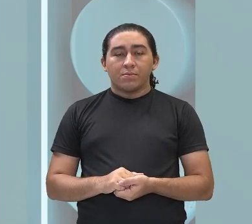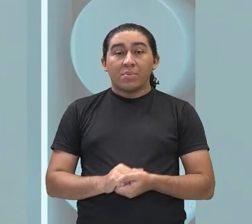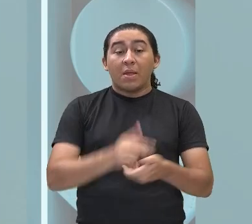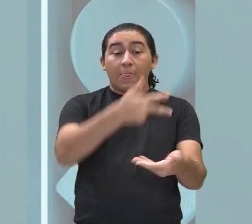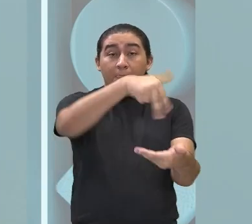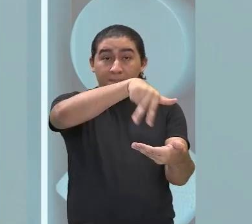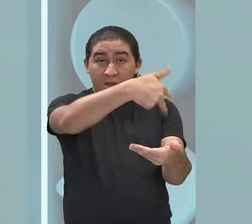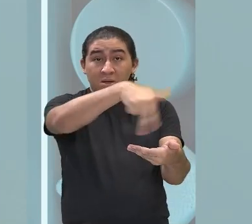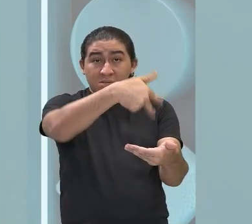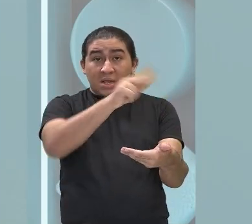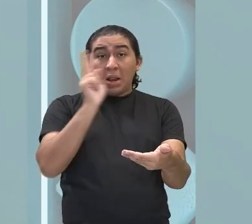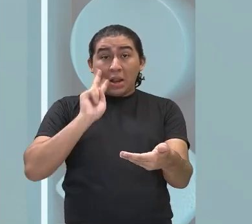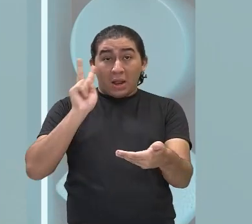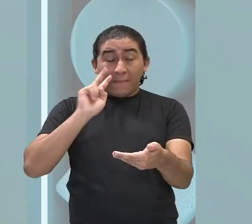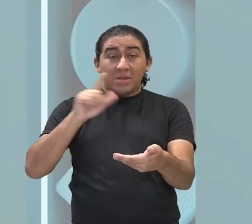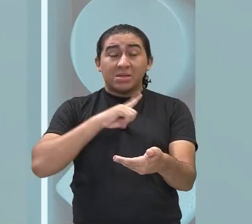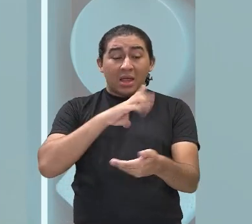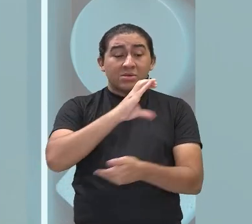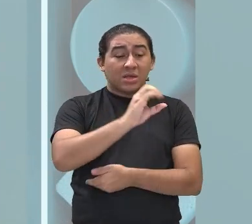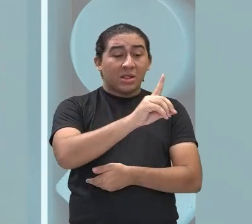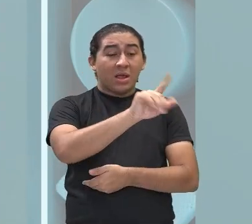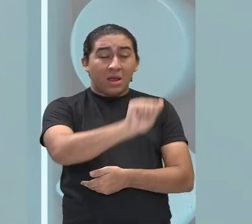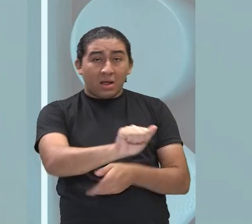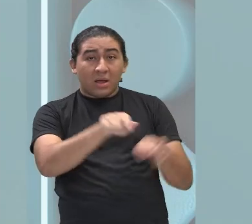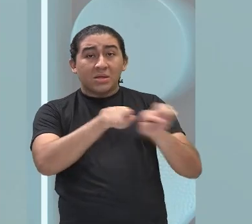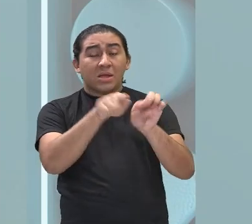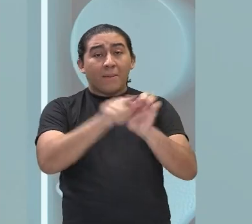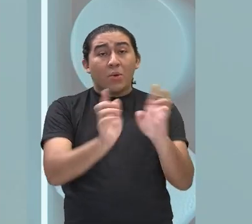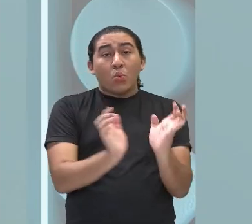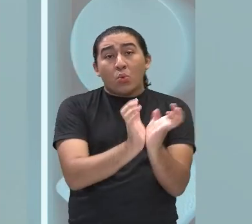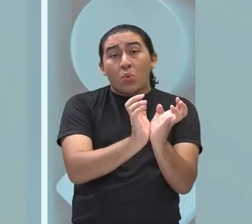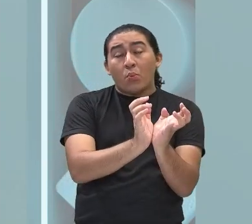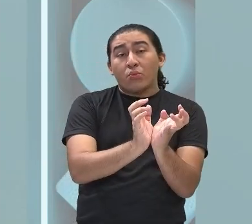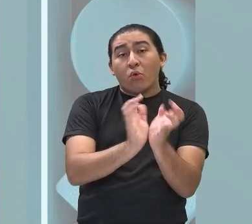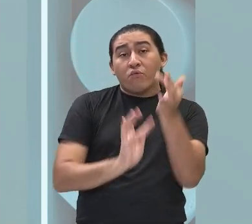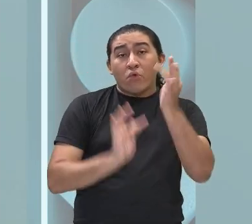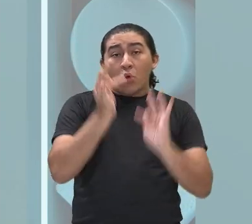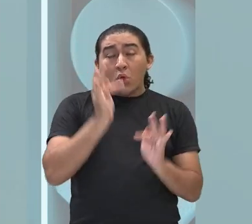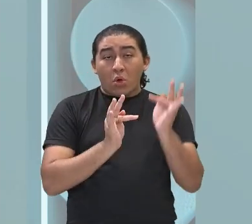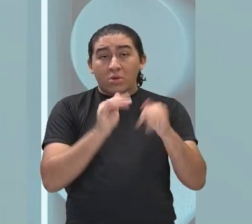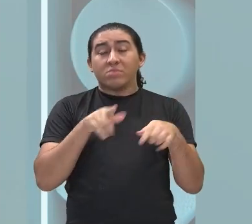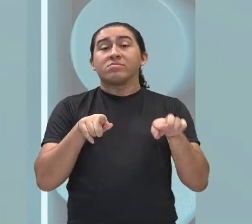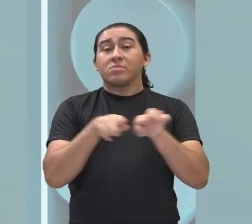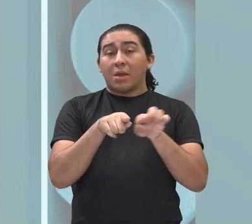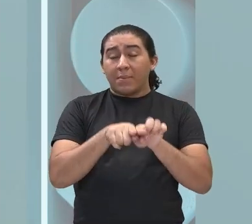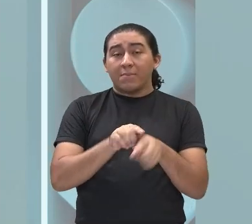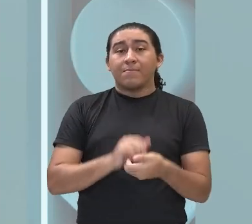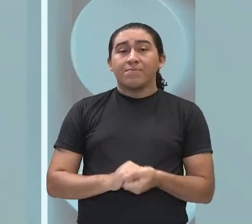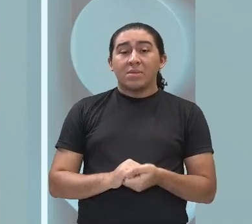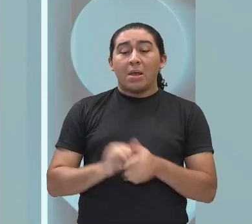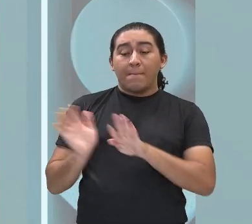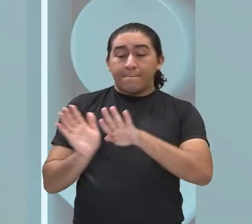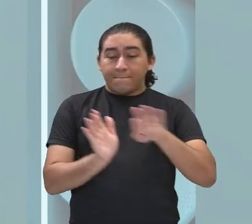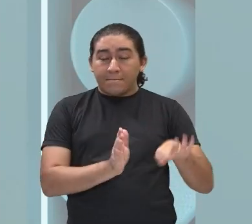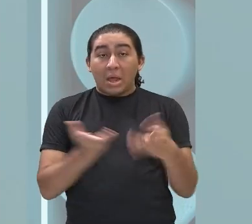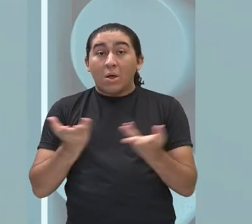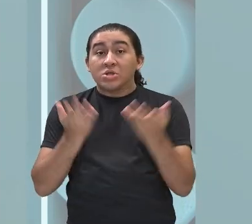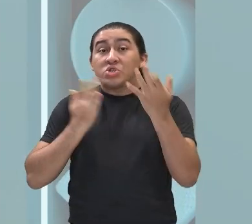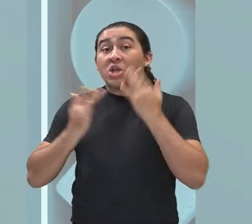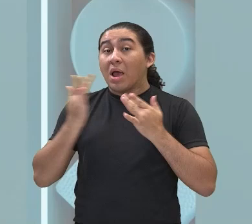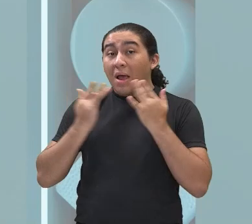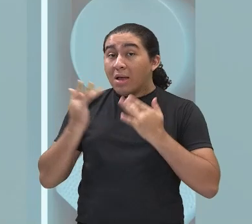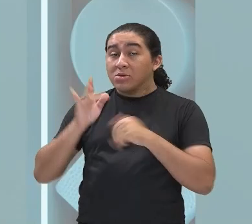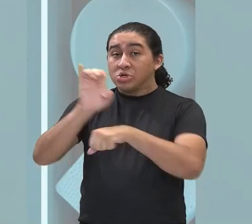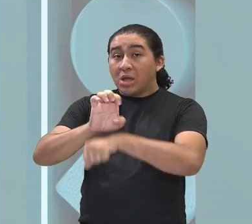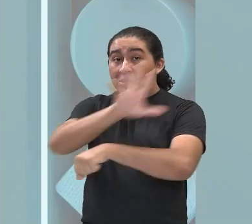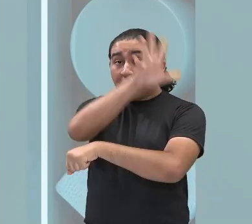dança. Lembra? Vimos aí o CDA, o balé folclórico, mas nós temos o nosso teatro amazonense que também traz esse mesmo